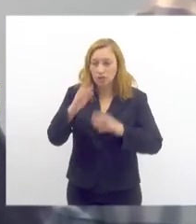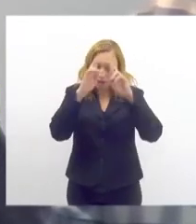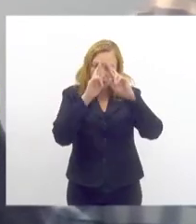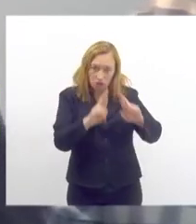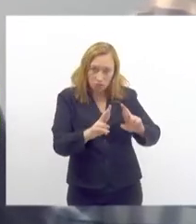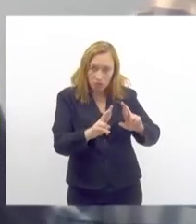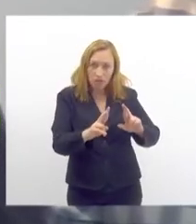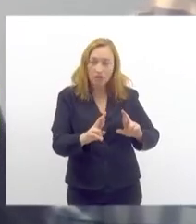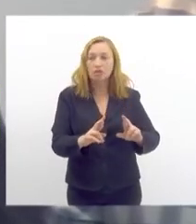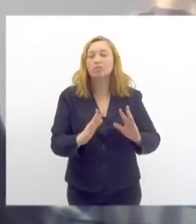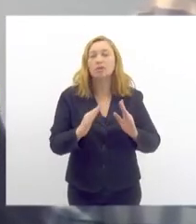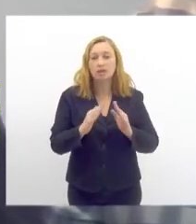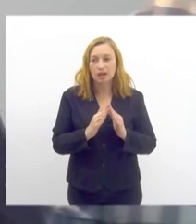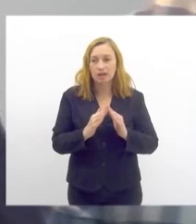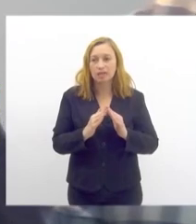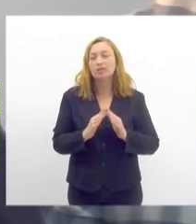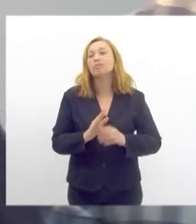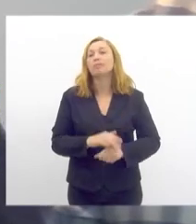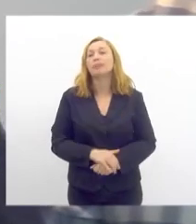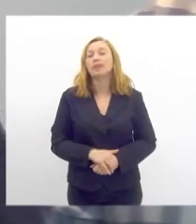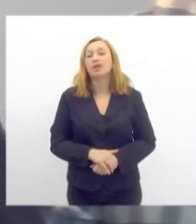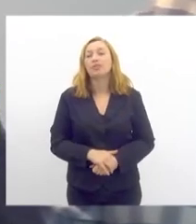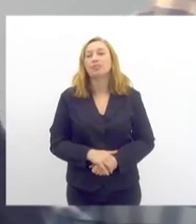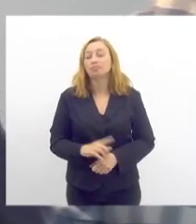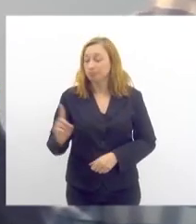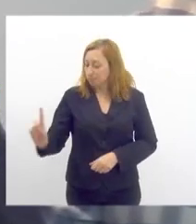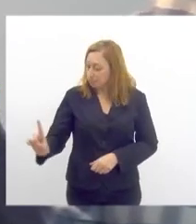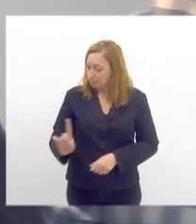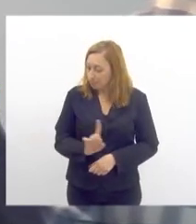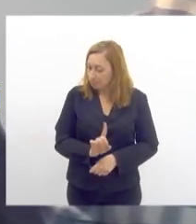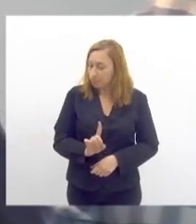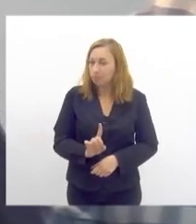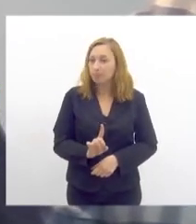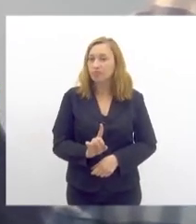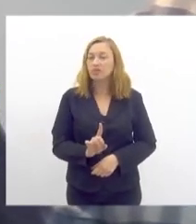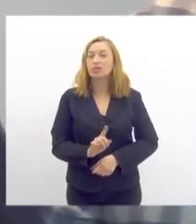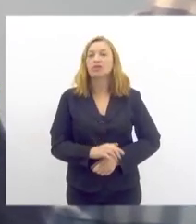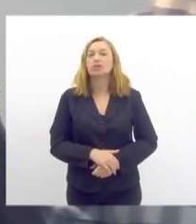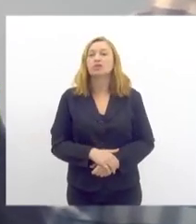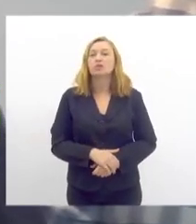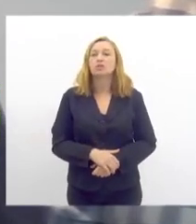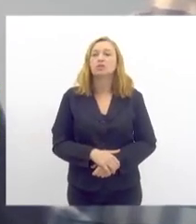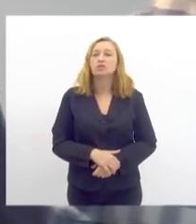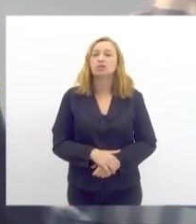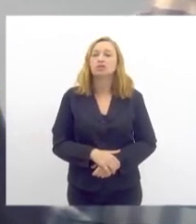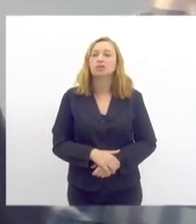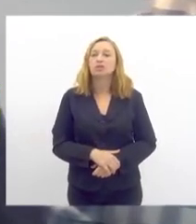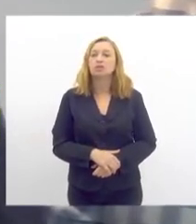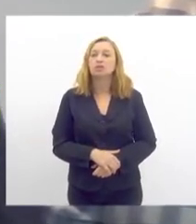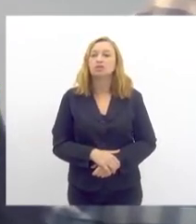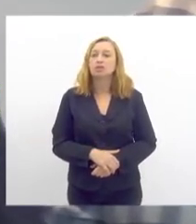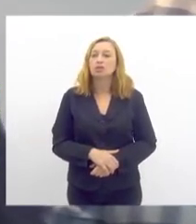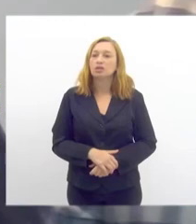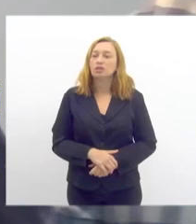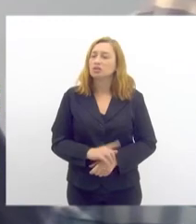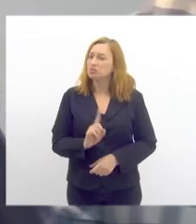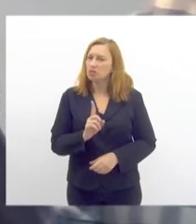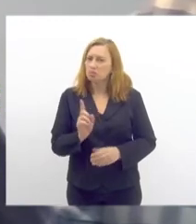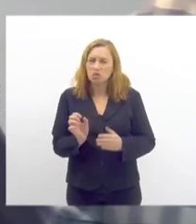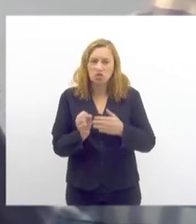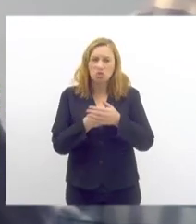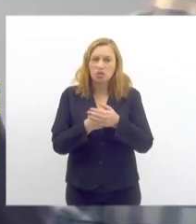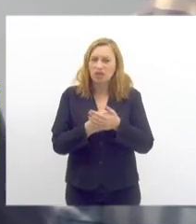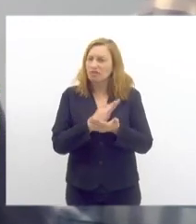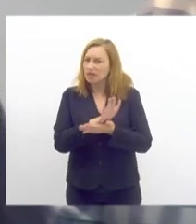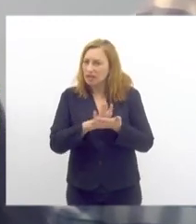essa egrégia casa. Nós viemos, inobstante ter uma decisão judicial, nós não nos escondemos atrás de